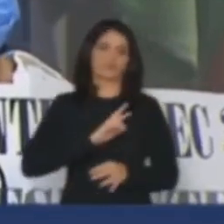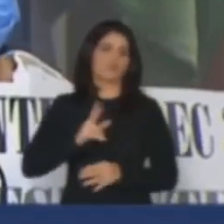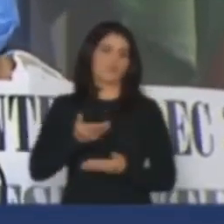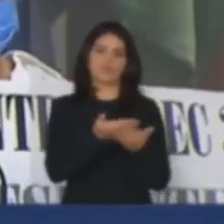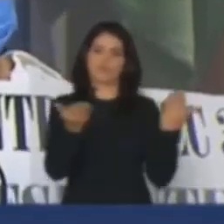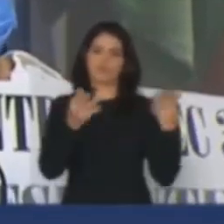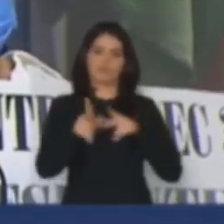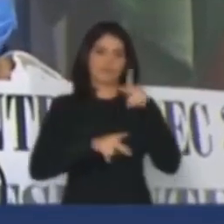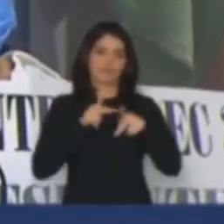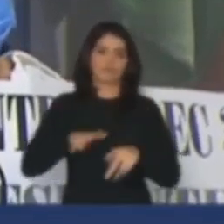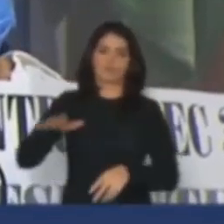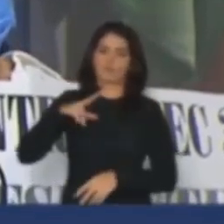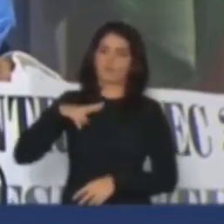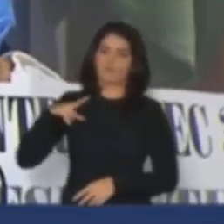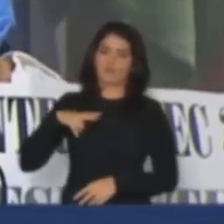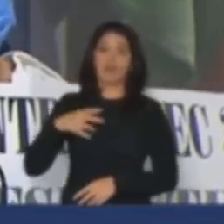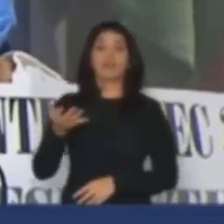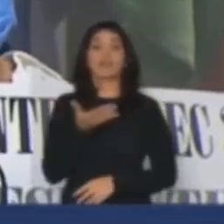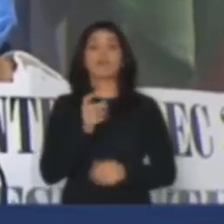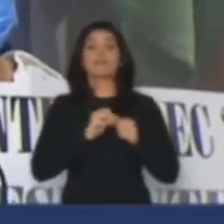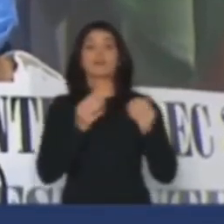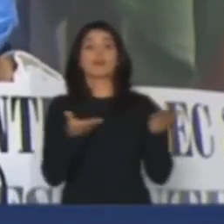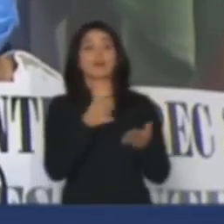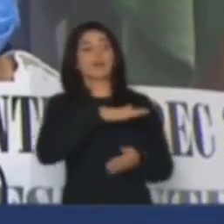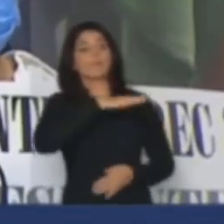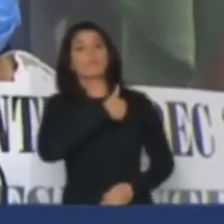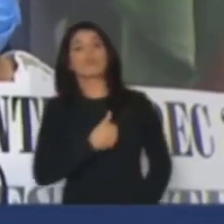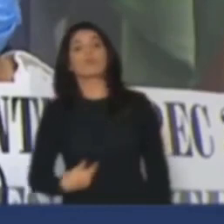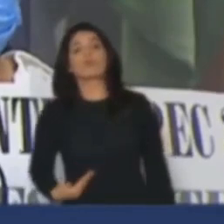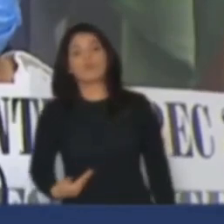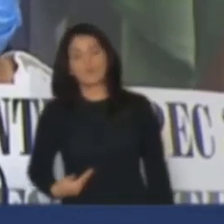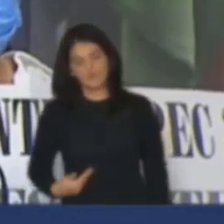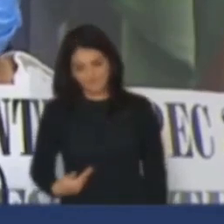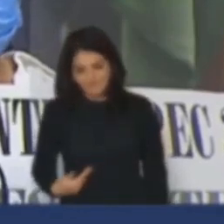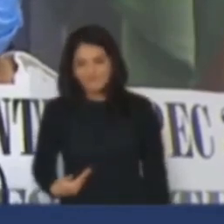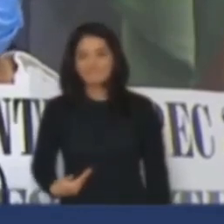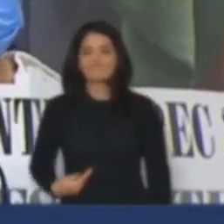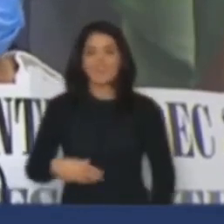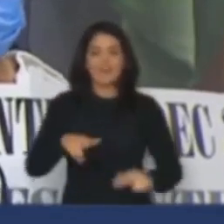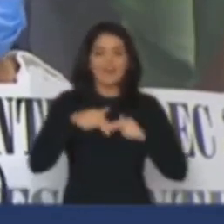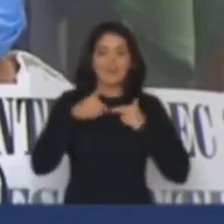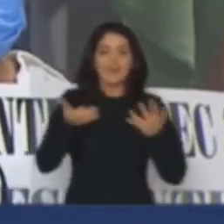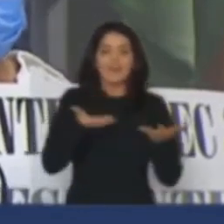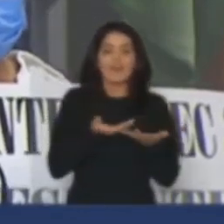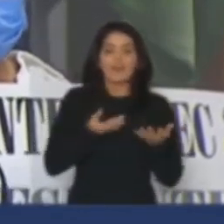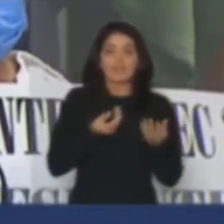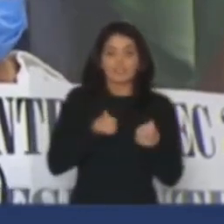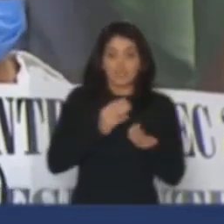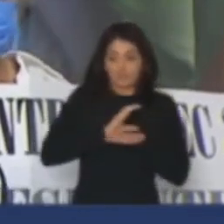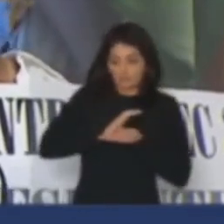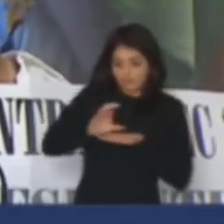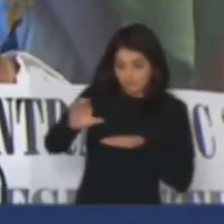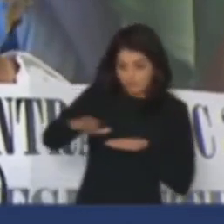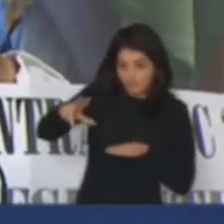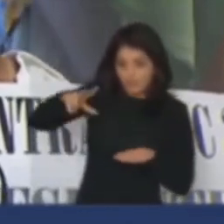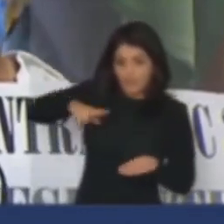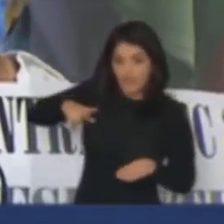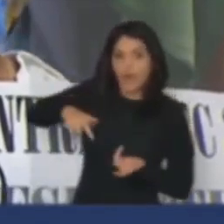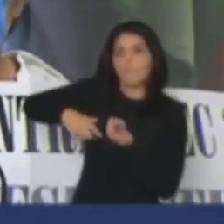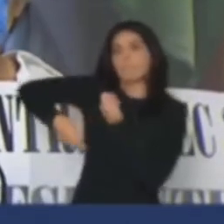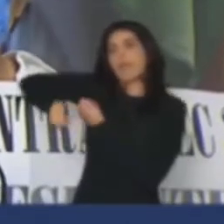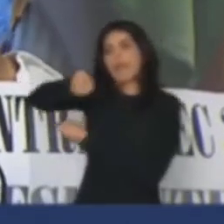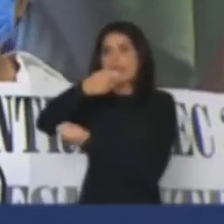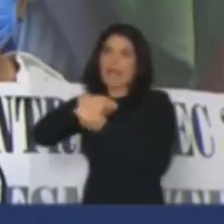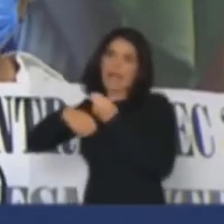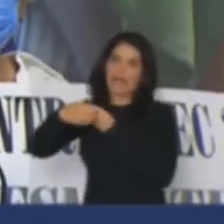iniciativa privada, querem fazer agora com o servidor público. E para poder entregar esse recurso para a iniciativa privada, para o mercado,